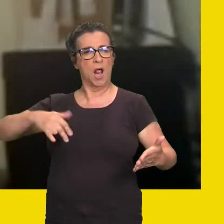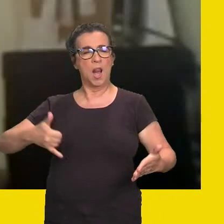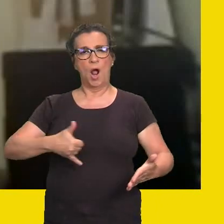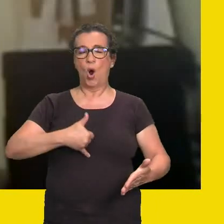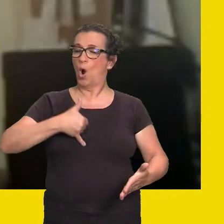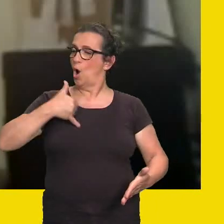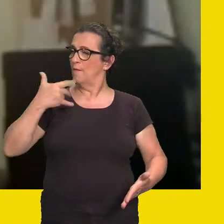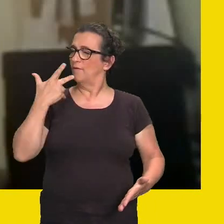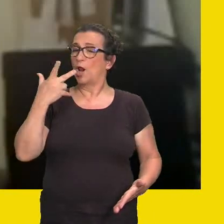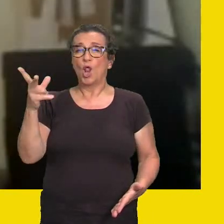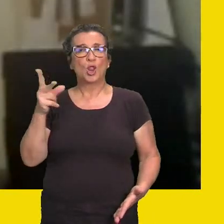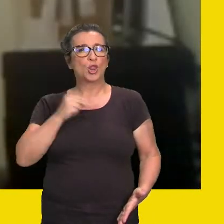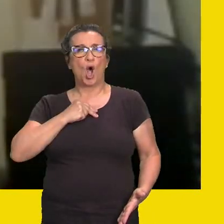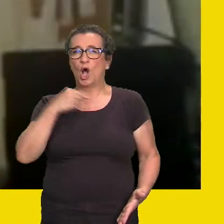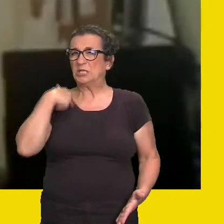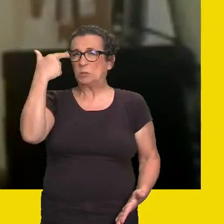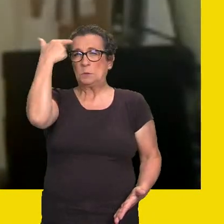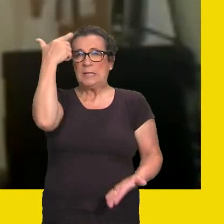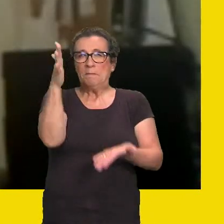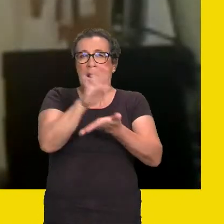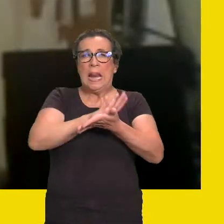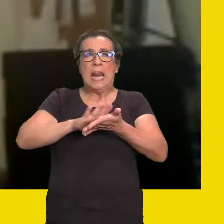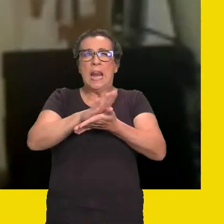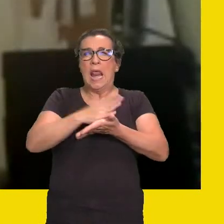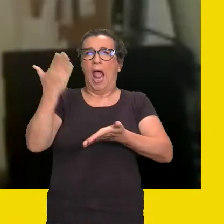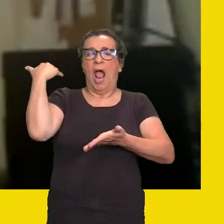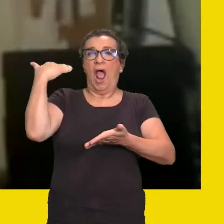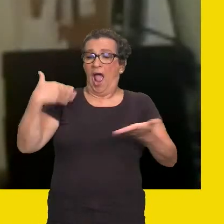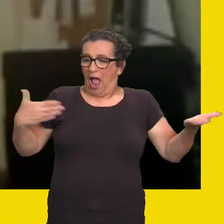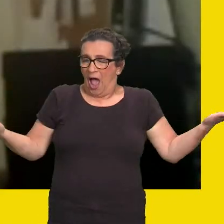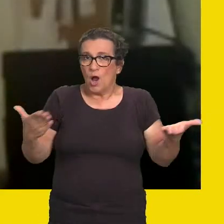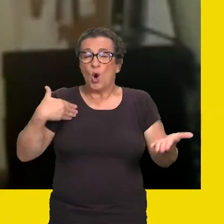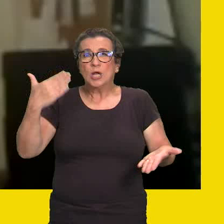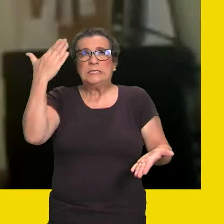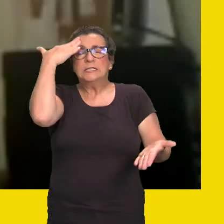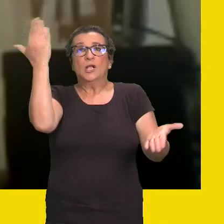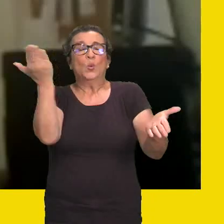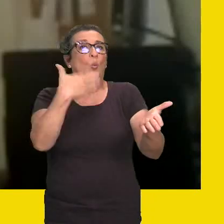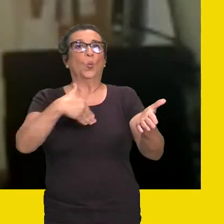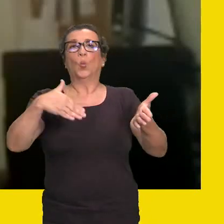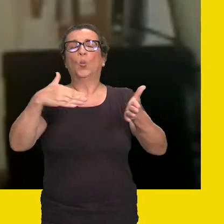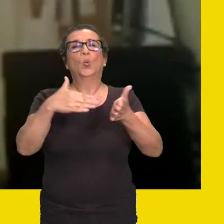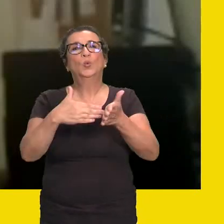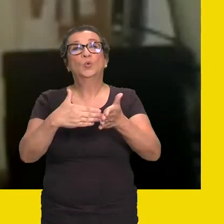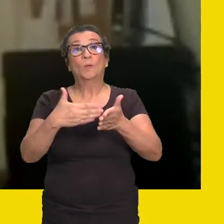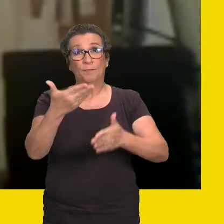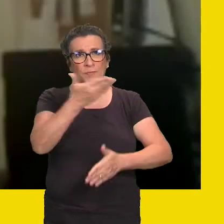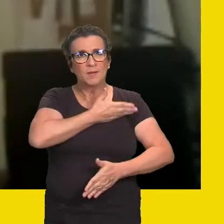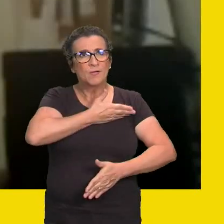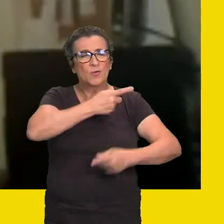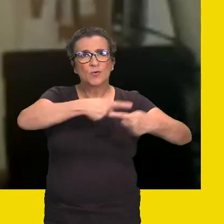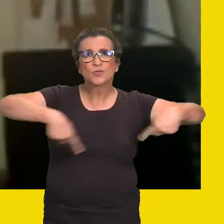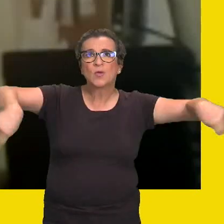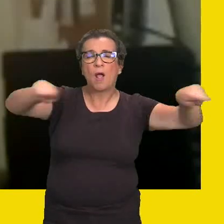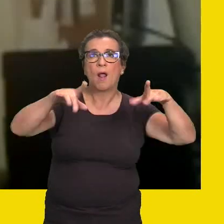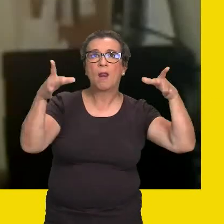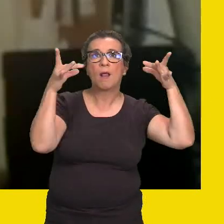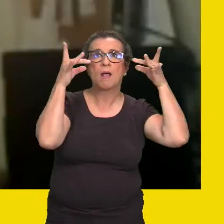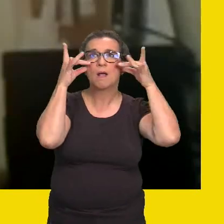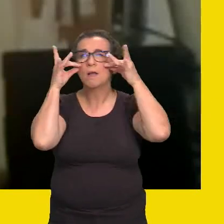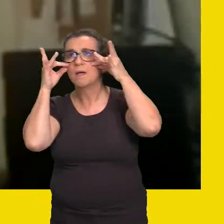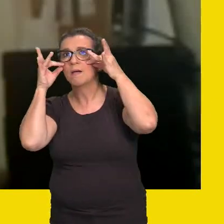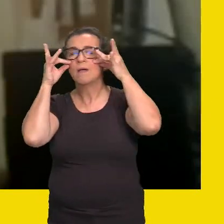orgulhosamente, ele fala, nossa, eu não sabia quase nada, agora eu já sei de tudo. E os colegas